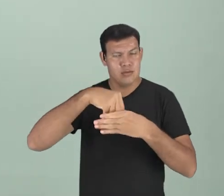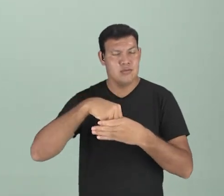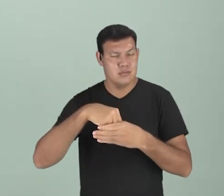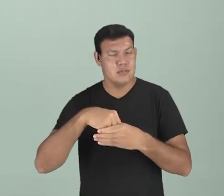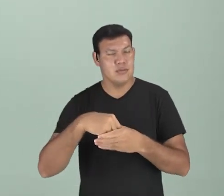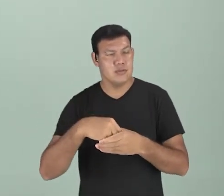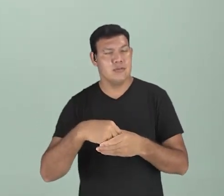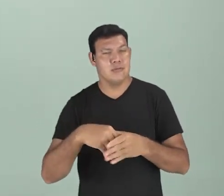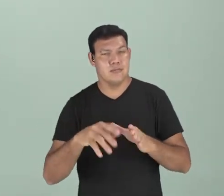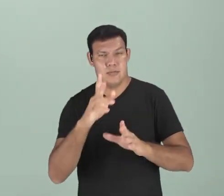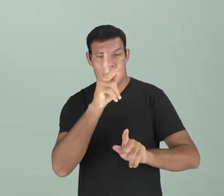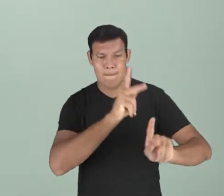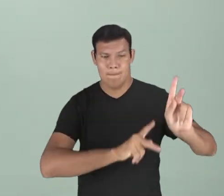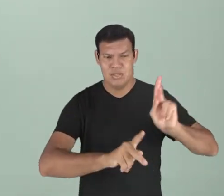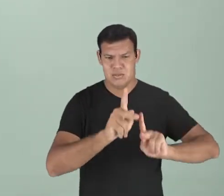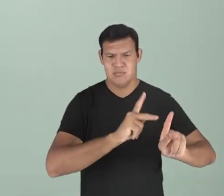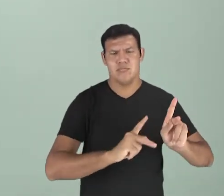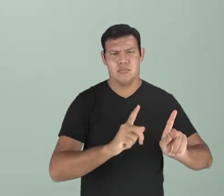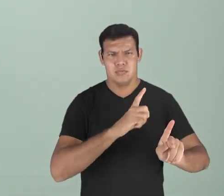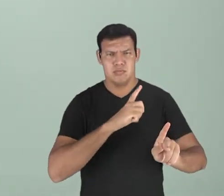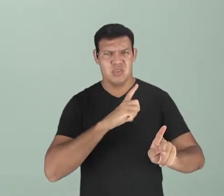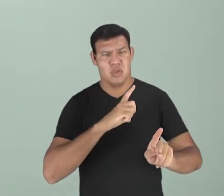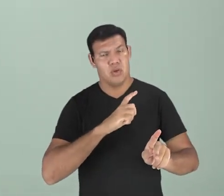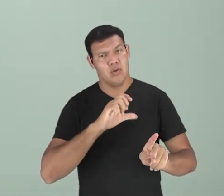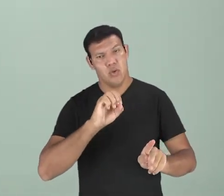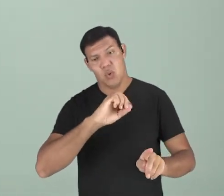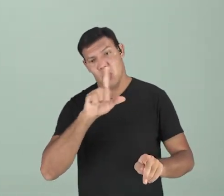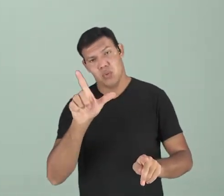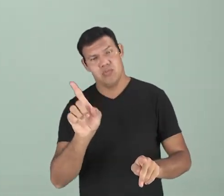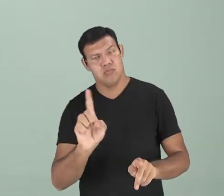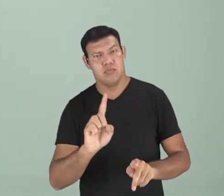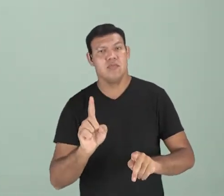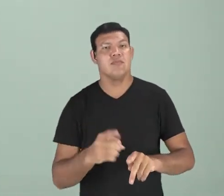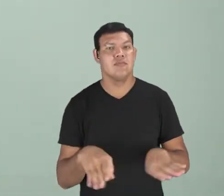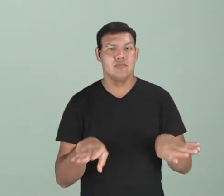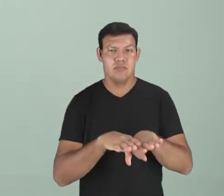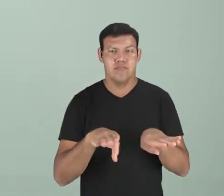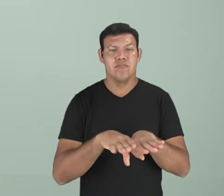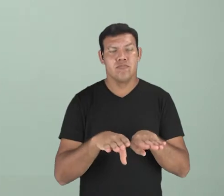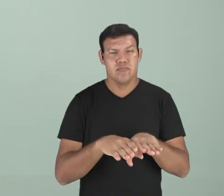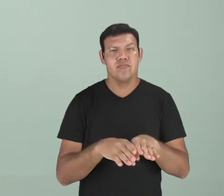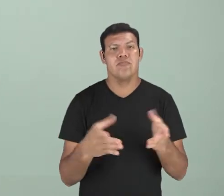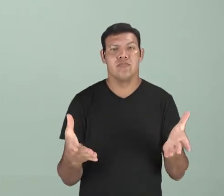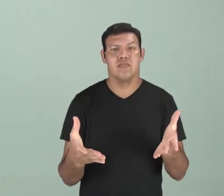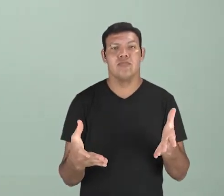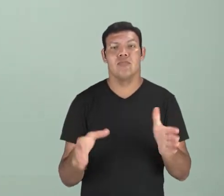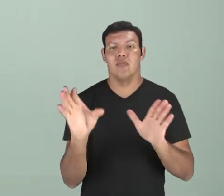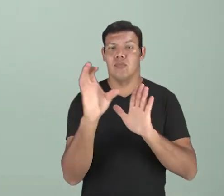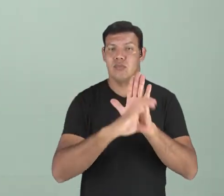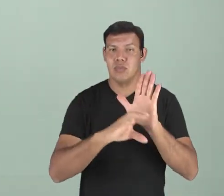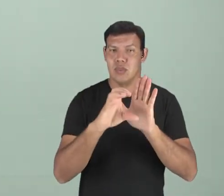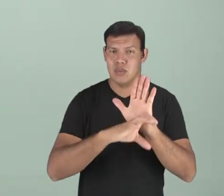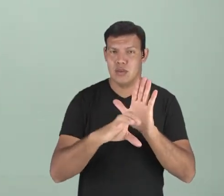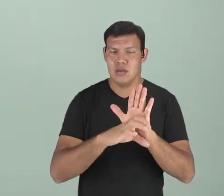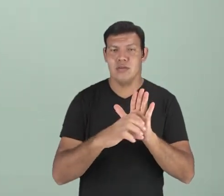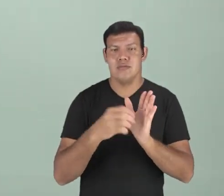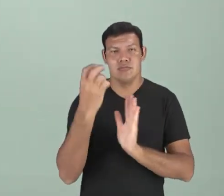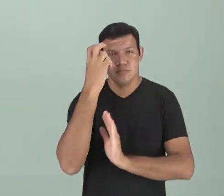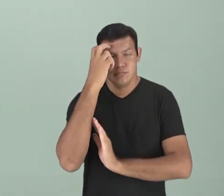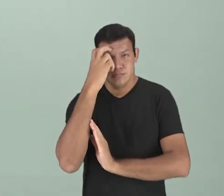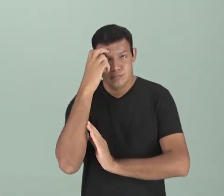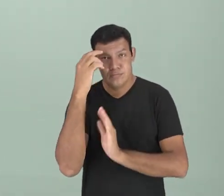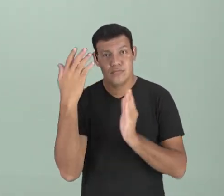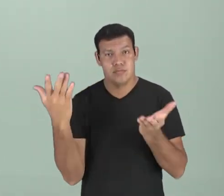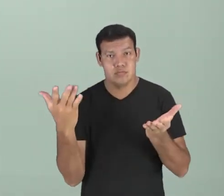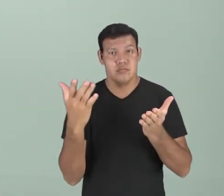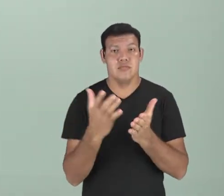por pessoas ou não, e é a partir daí que vai se dar essa conceitualização do que seria a cultura.